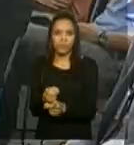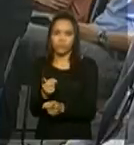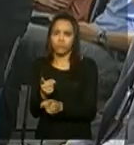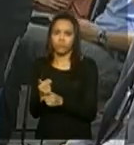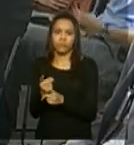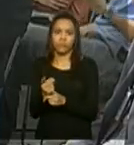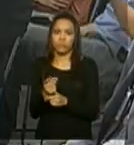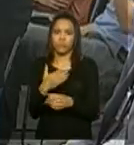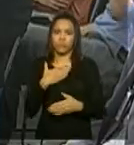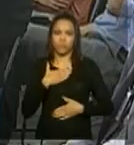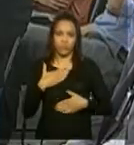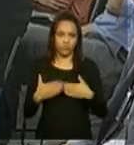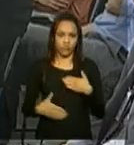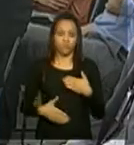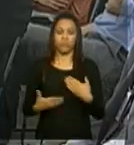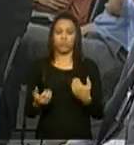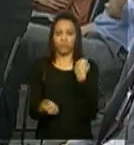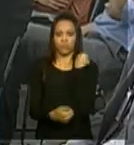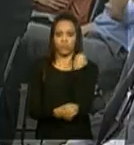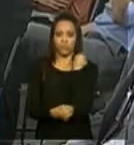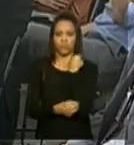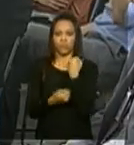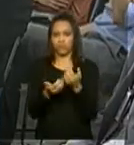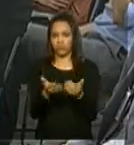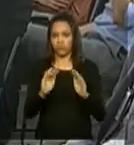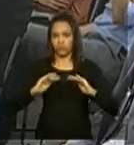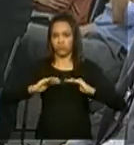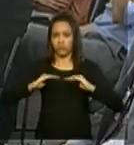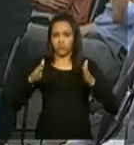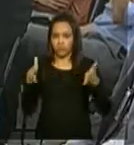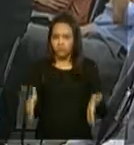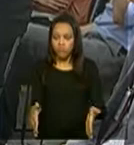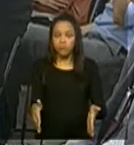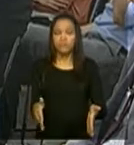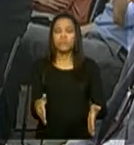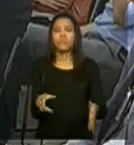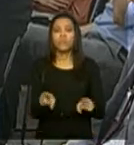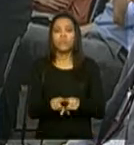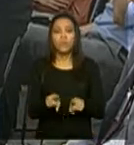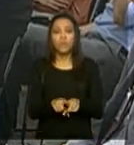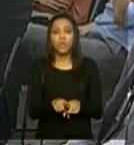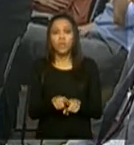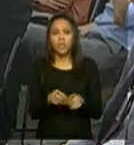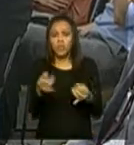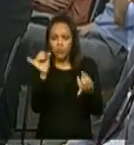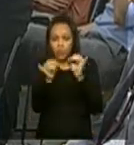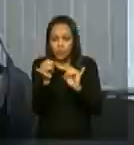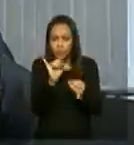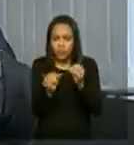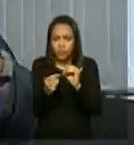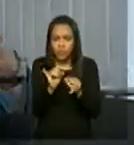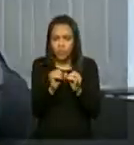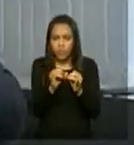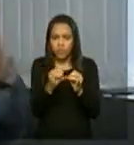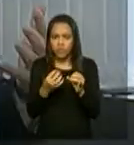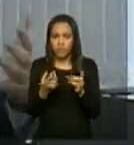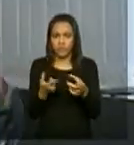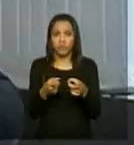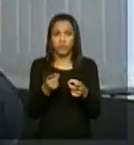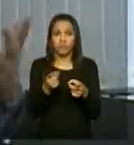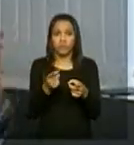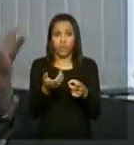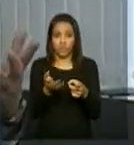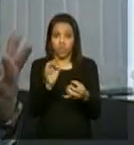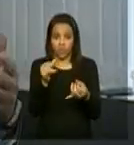quem continua portanto para efeito de causa das circunstâncias da morte nenhuma das substâncias presentes em nenhuma das instâncias